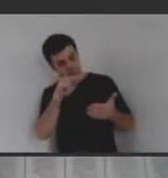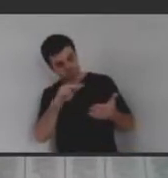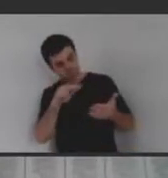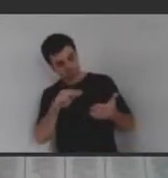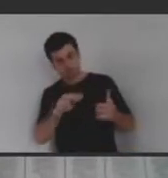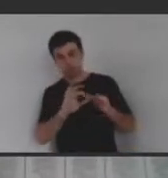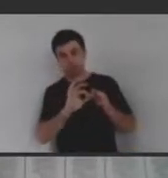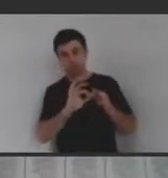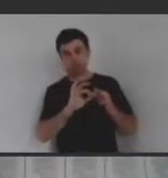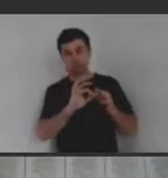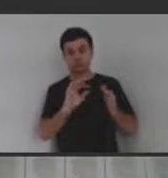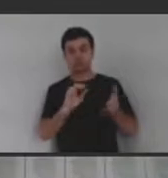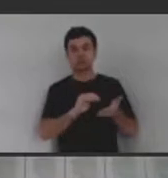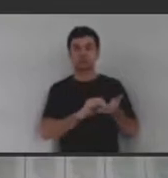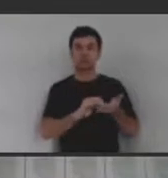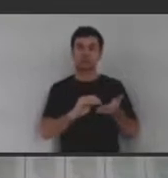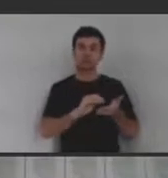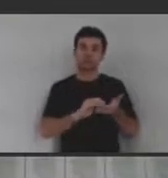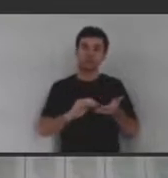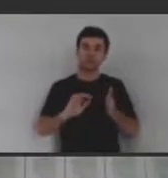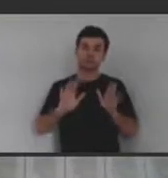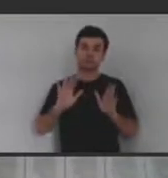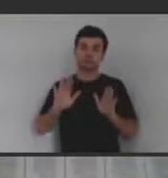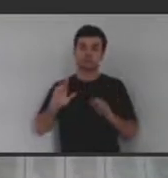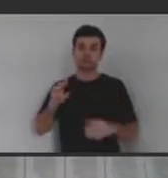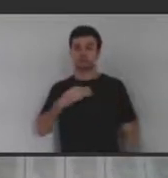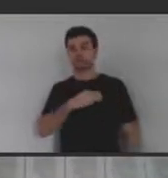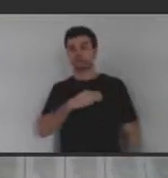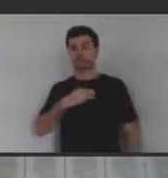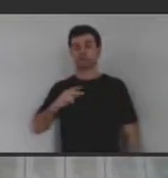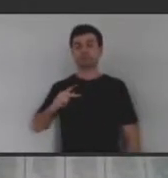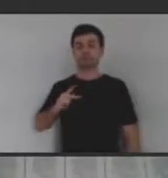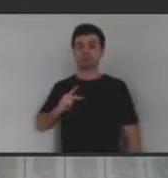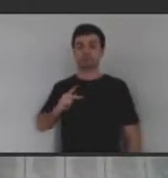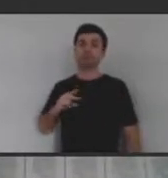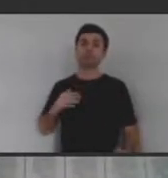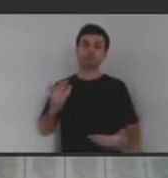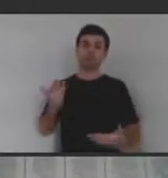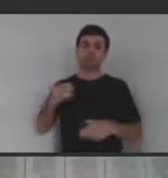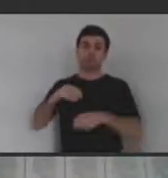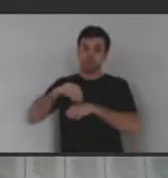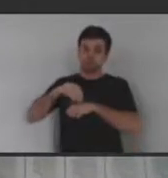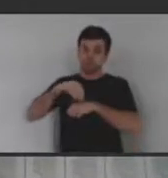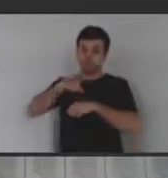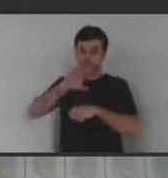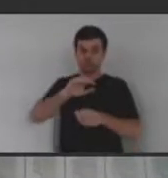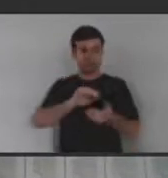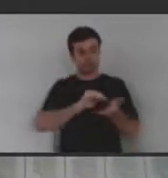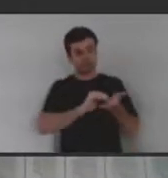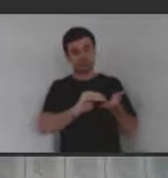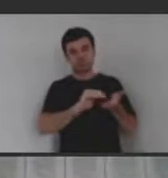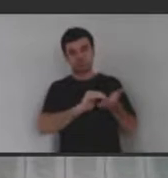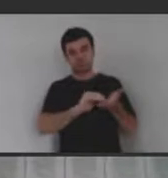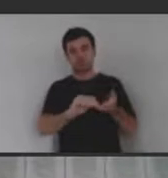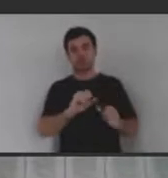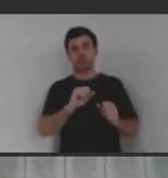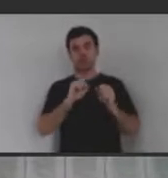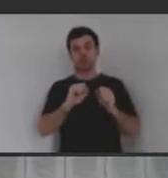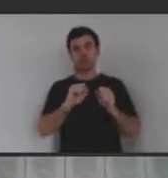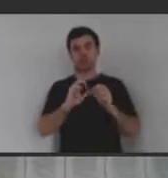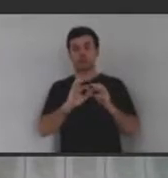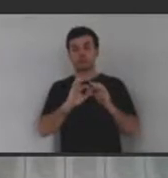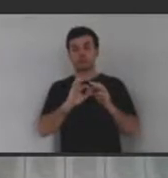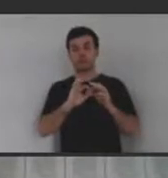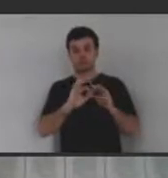de determinações do Ministério Público ou de orientações, a secretaria está disponibilizando para o gabinete dos senhores